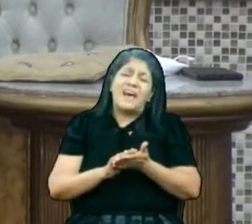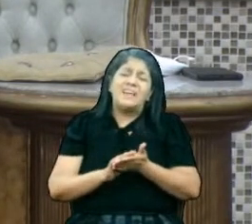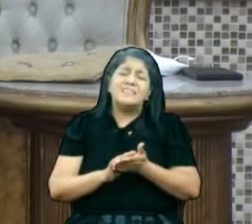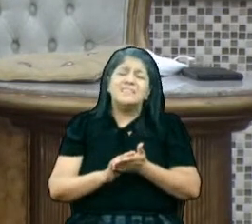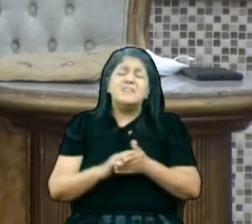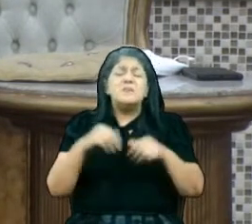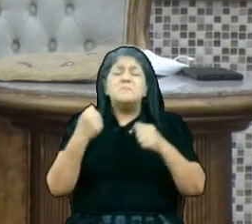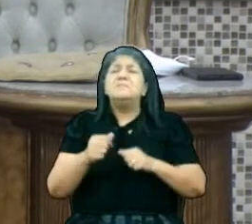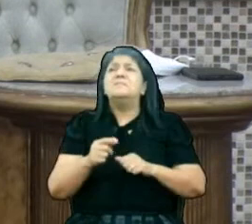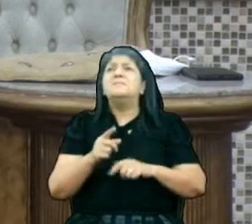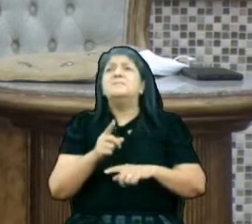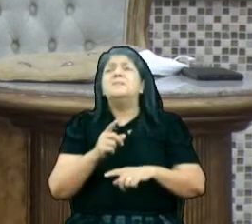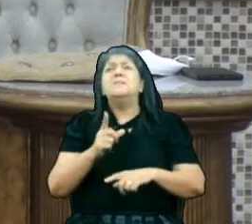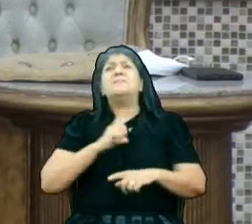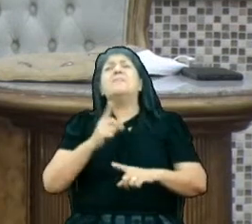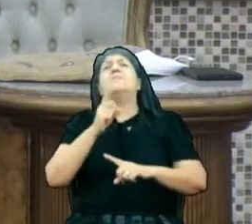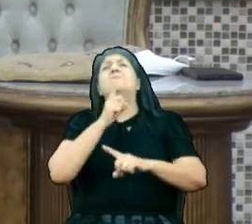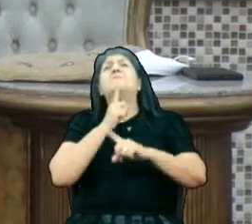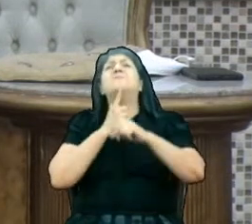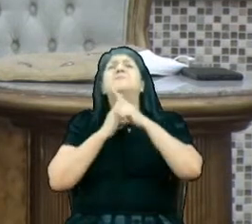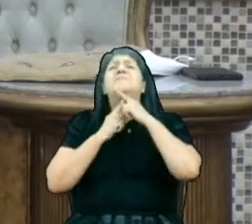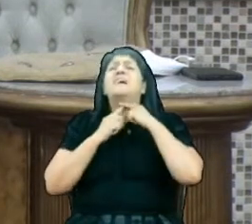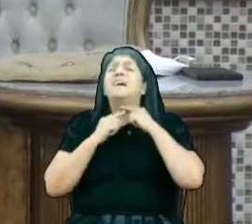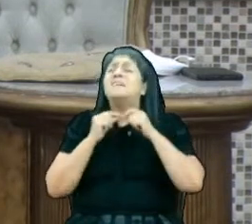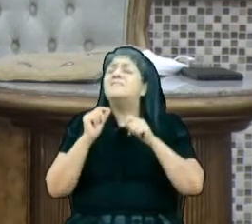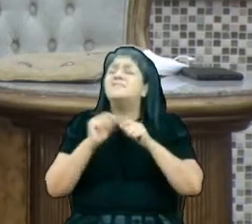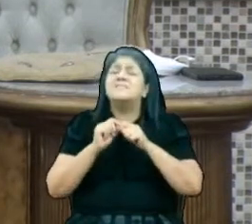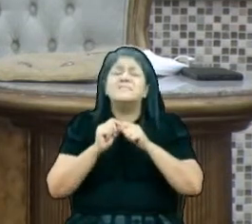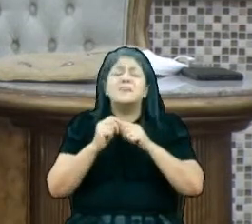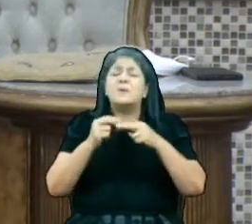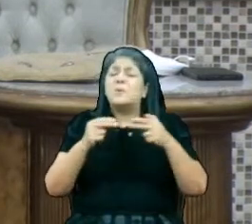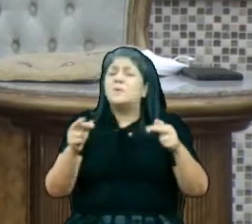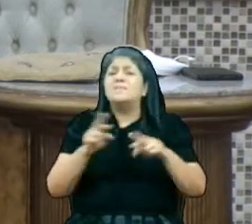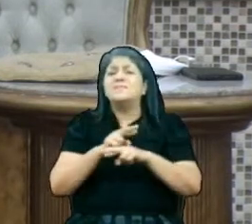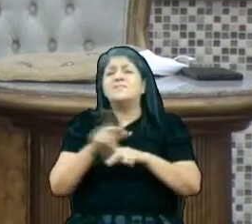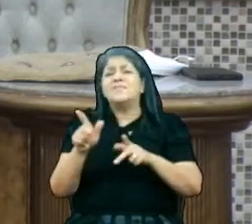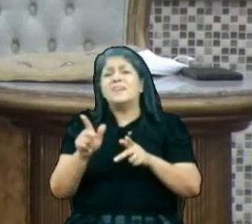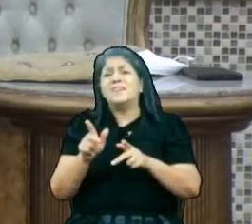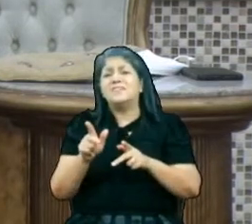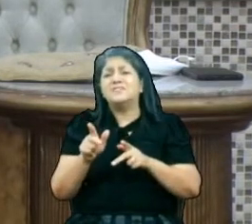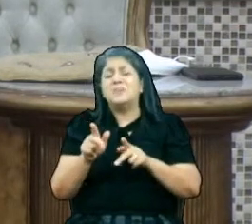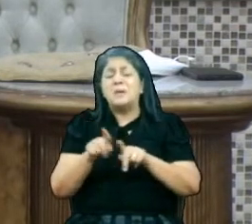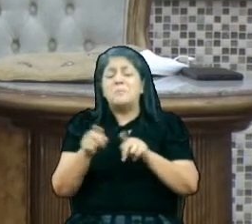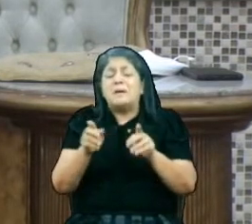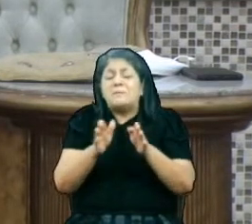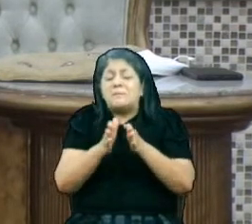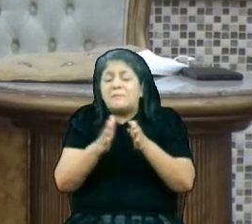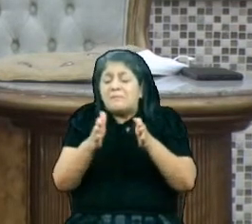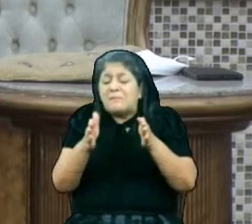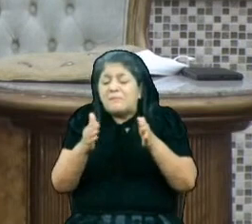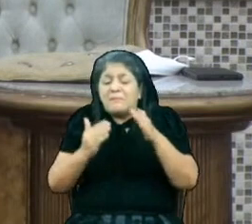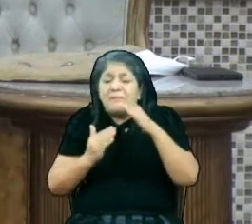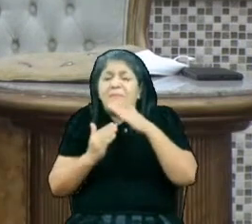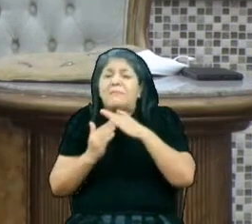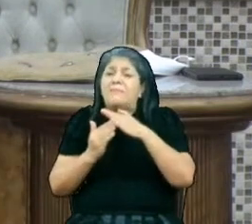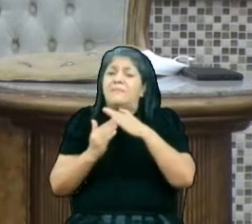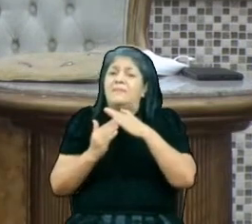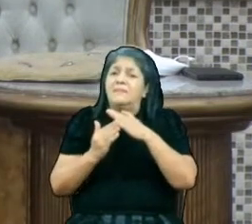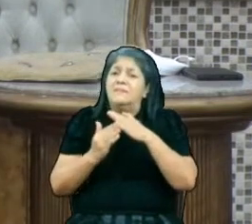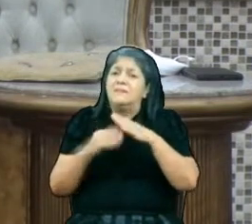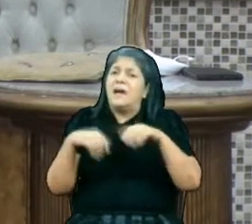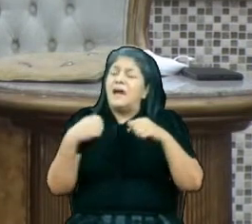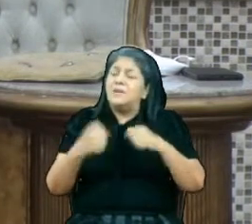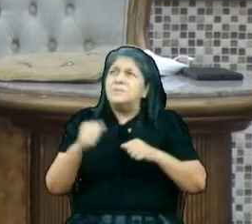temos vontade de desempenhar muito mais o Pelas nossas limitações e são causas de tristezas pelas